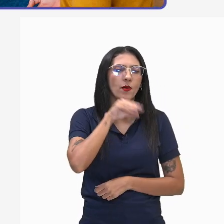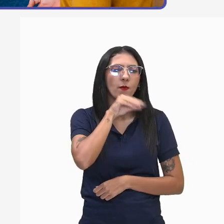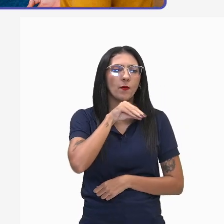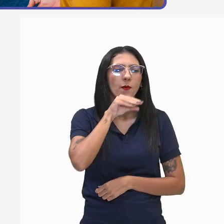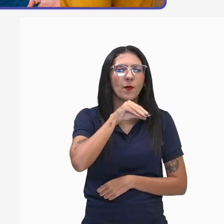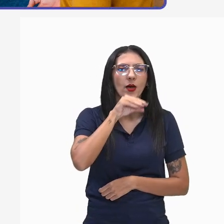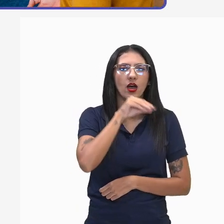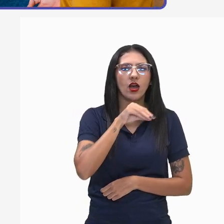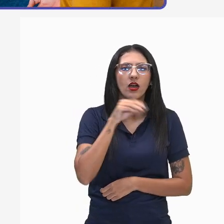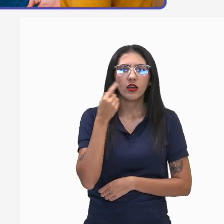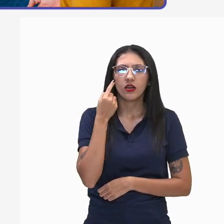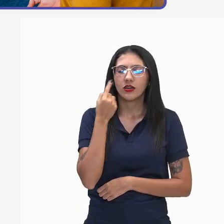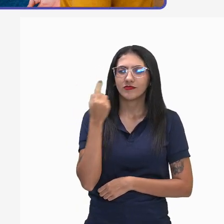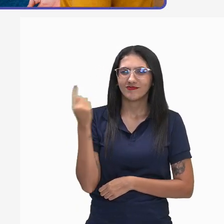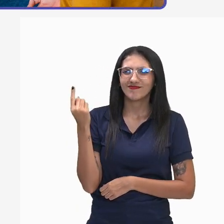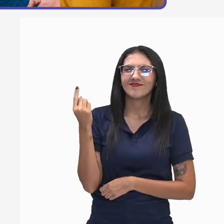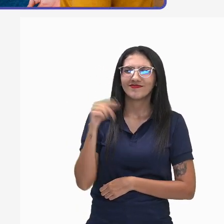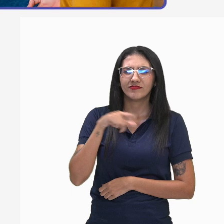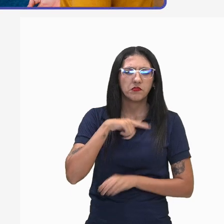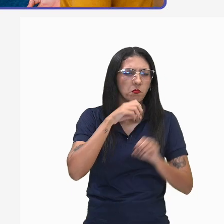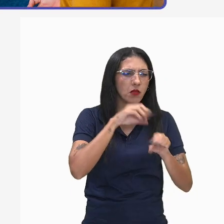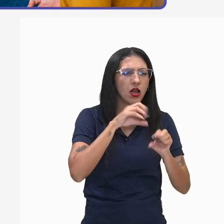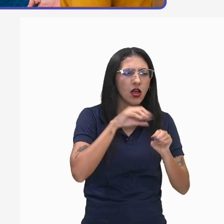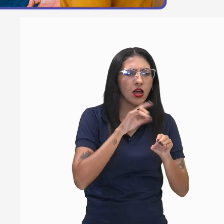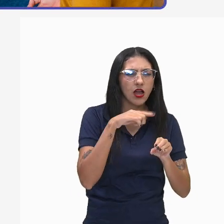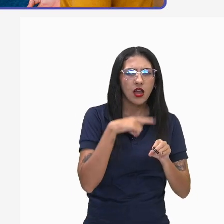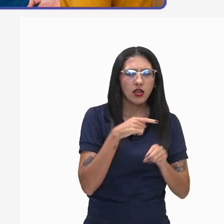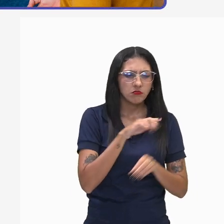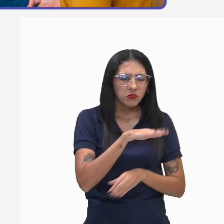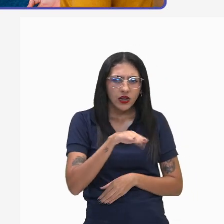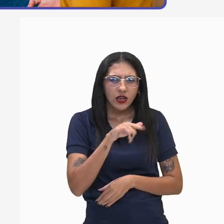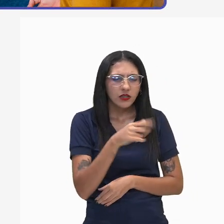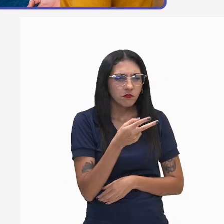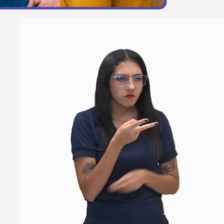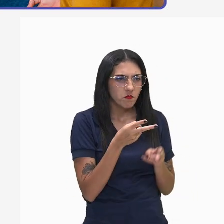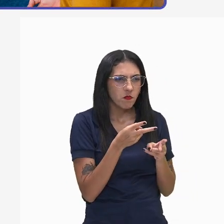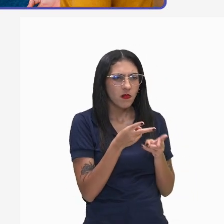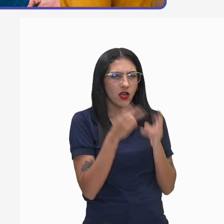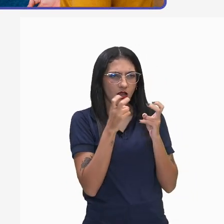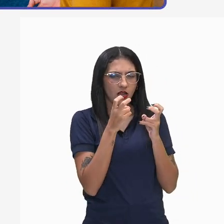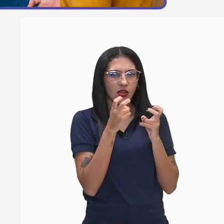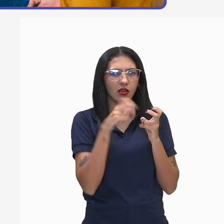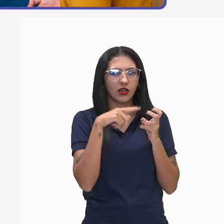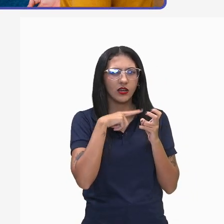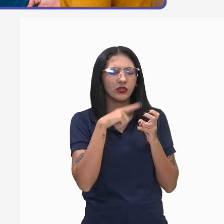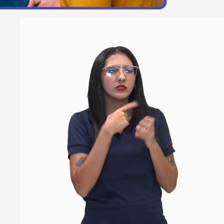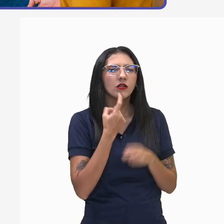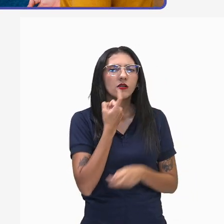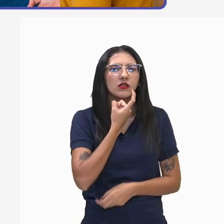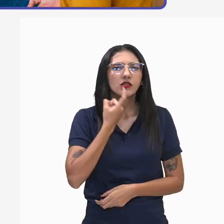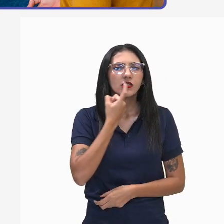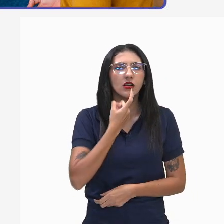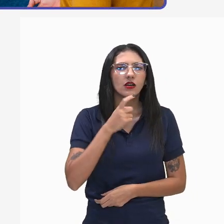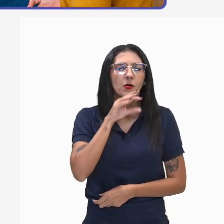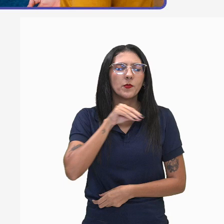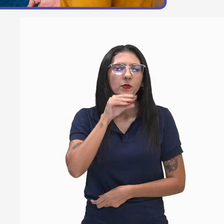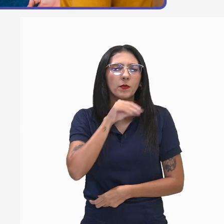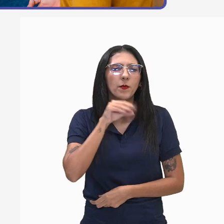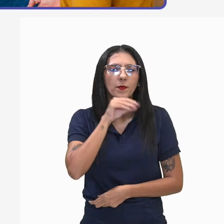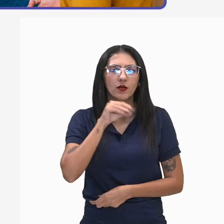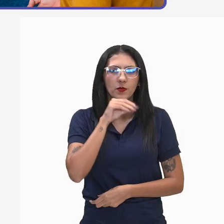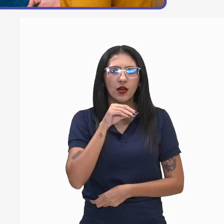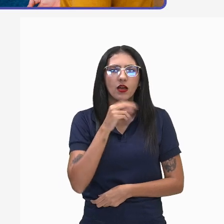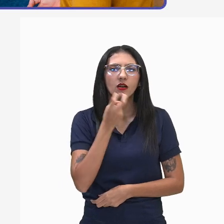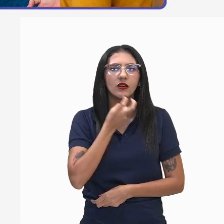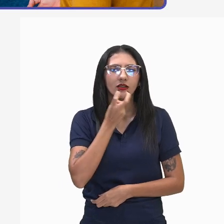Fazendo gesto, né? Para que a criança preste atenção nos seus lábios, né? Esse